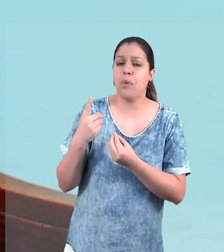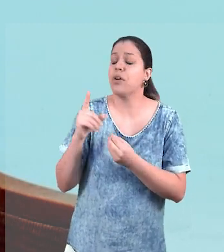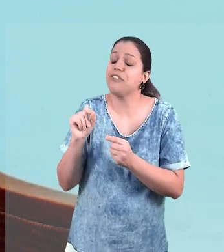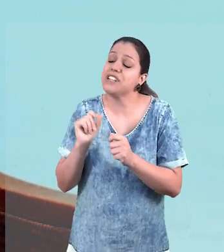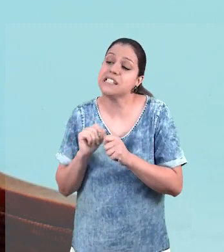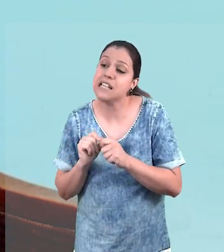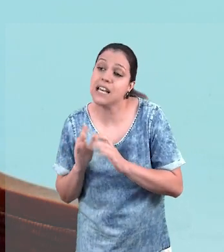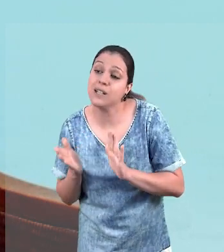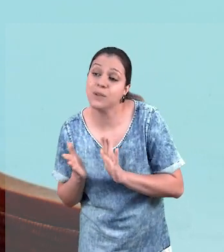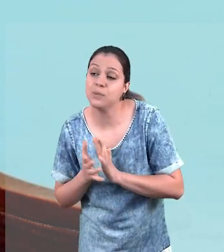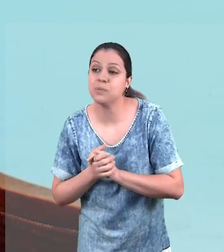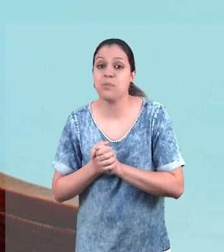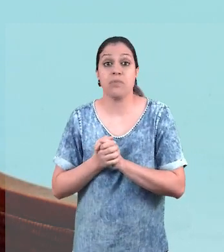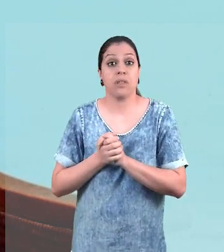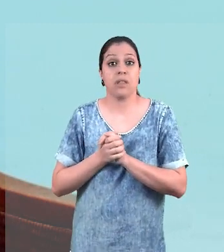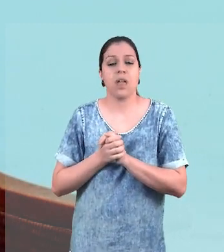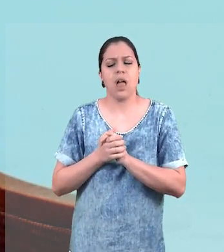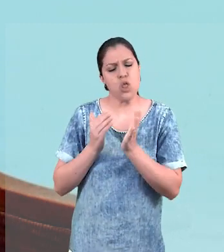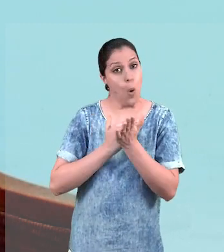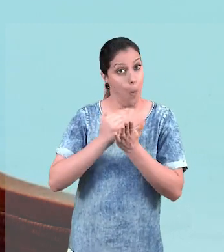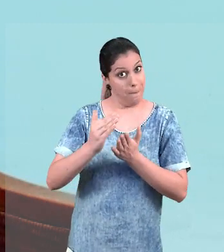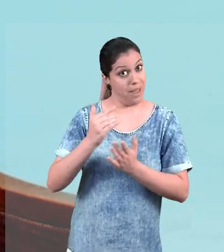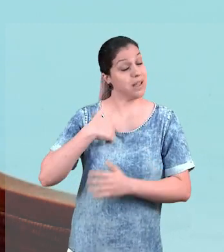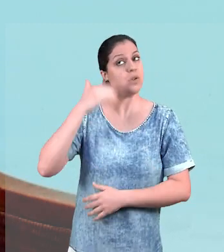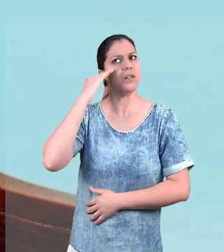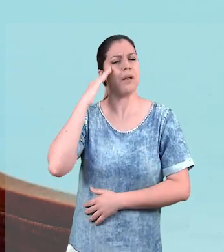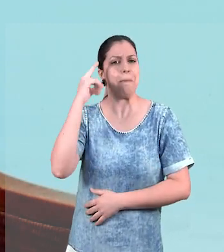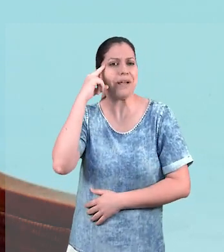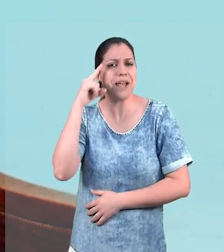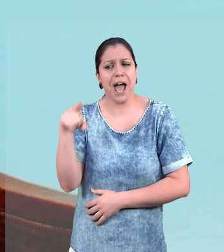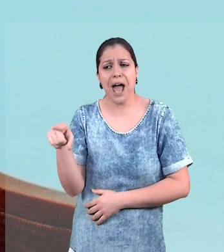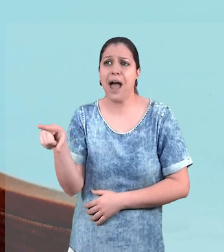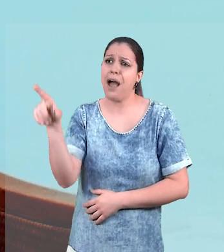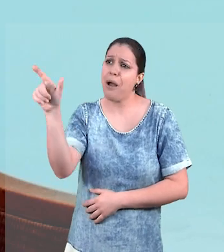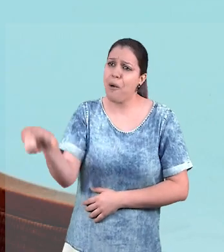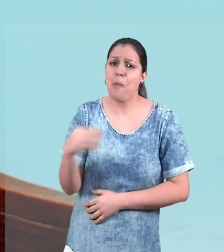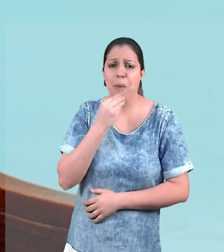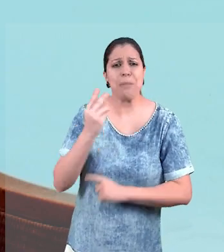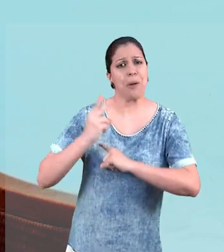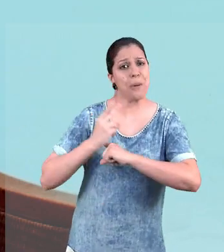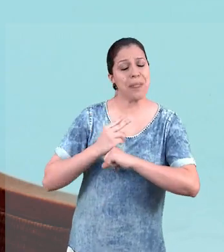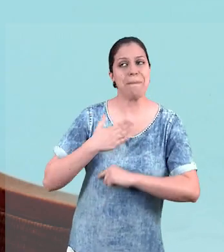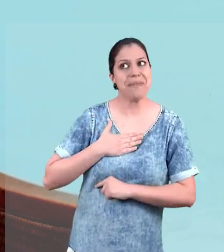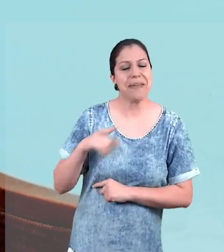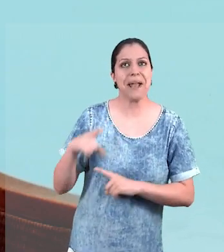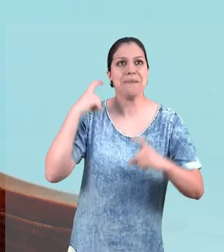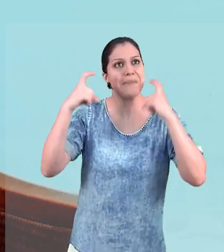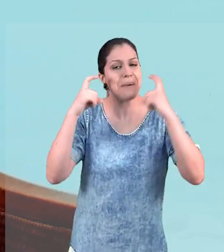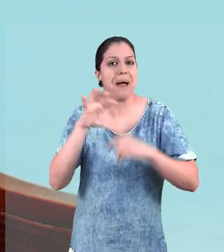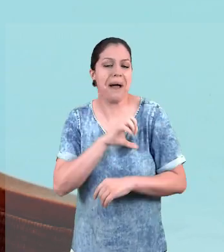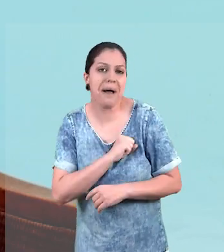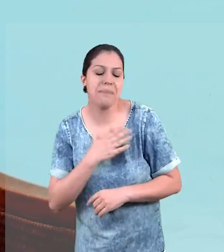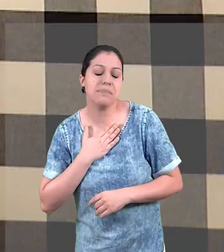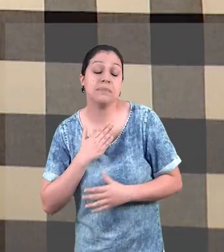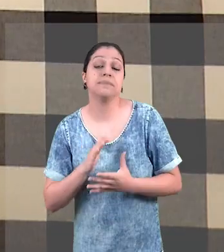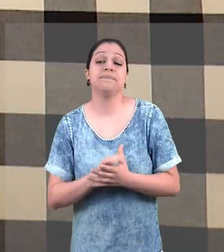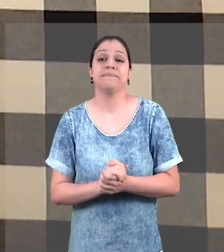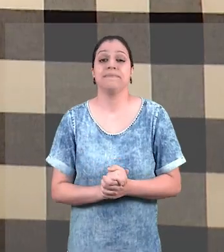o que eu estava fazendo, e no início eu entendia como um cuidado, como se ele estivesse preocupado